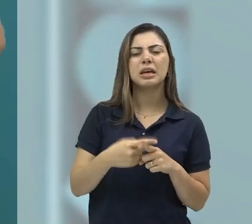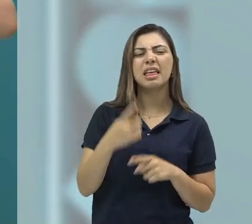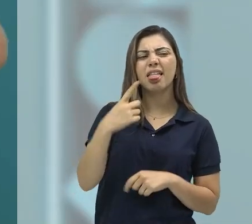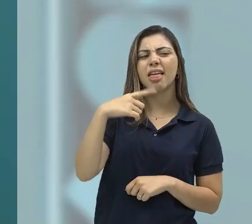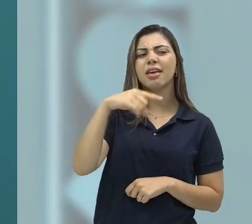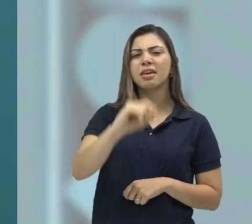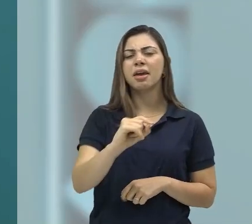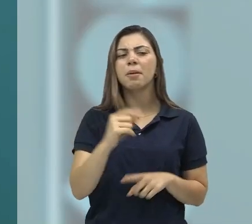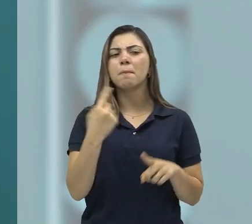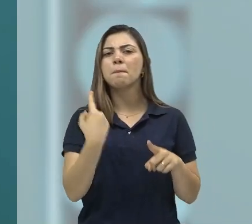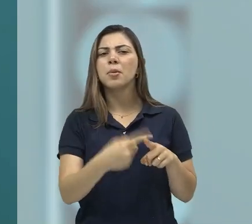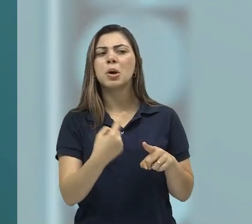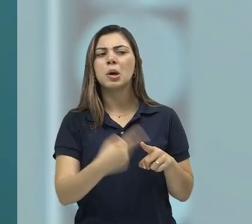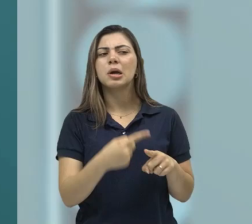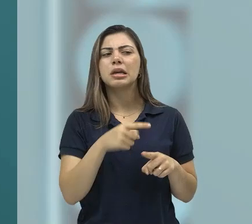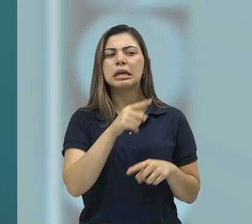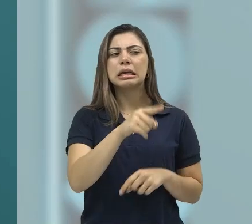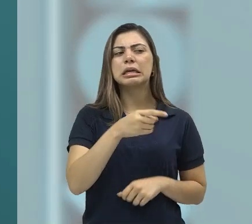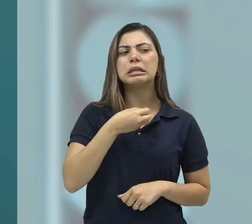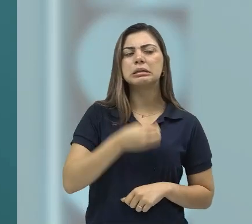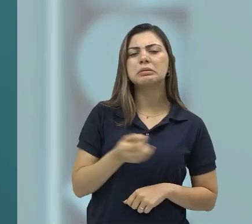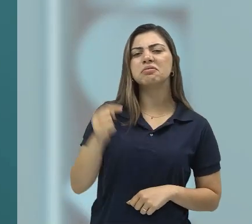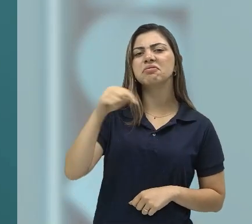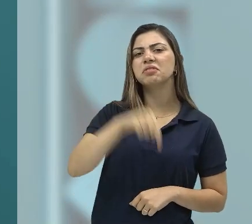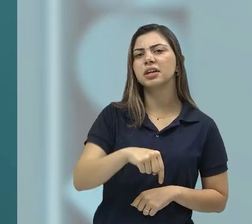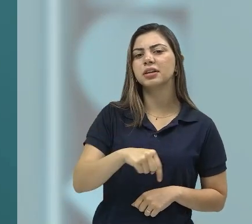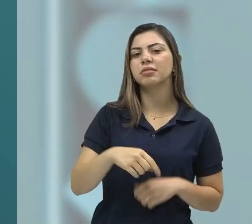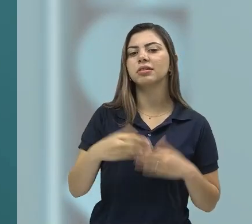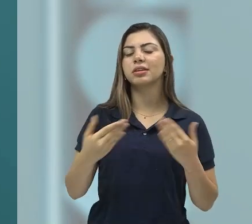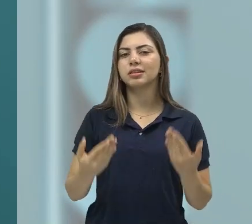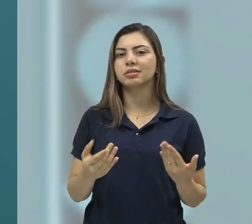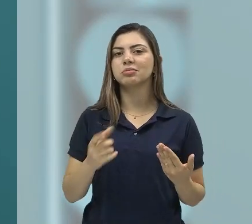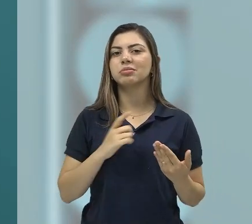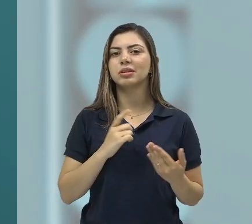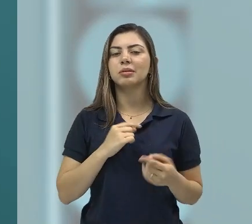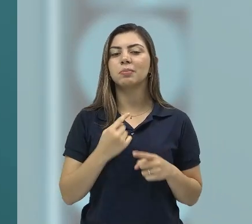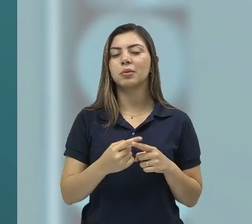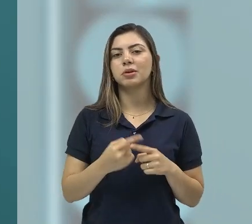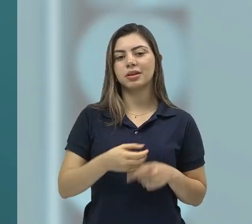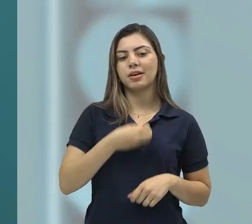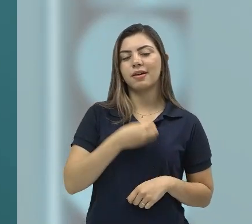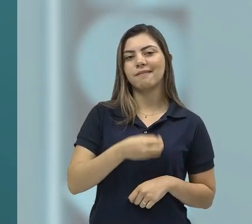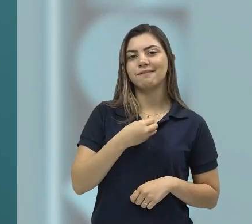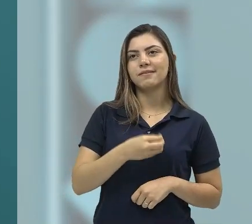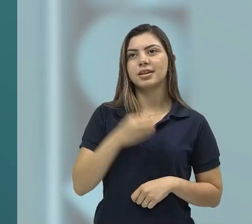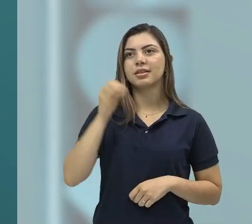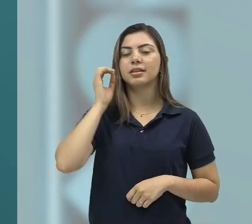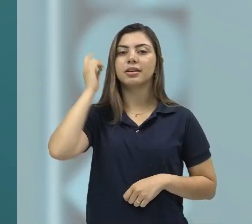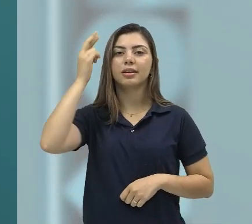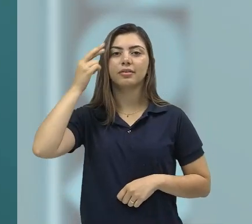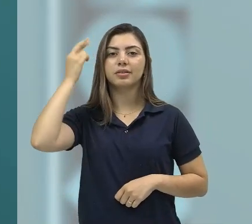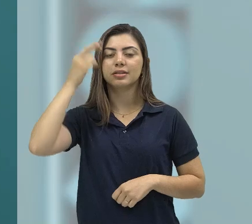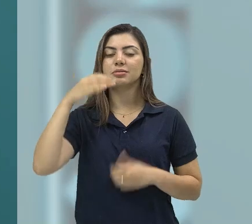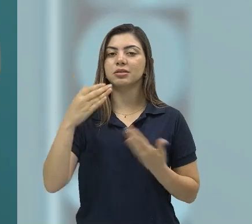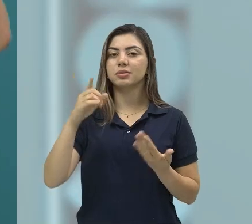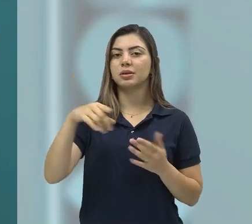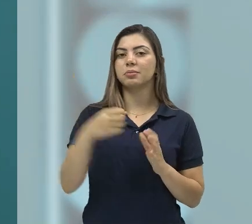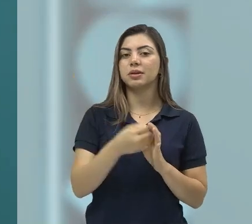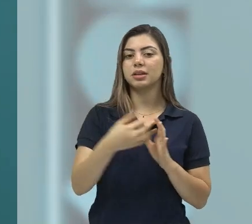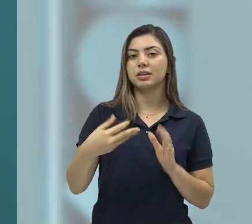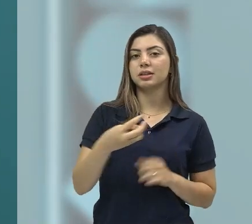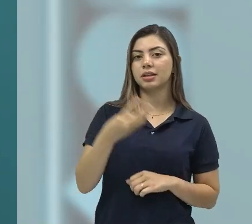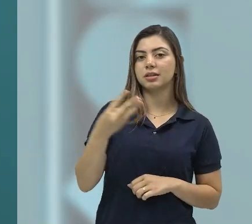ele, por que ele está aqui. Enfim, a questão realmente do conflito existencial, que é uma característica que vem lá da terceira geração do